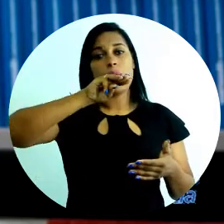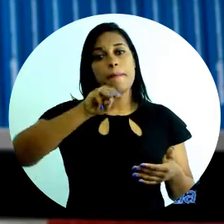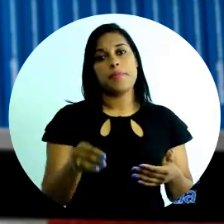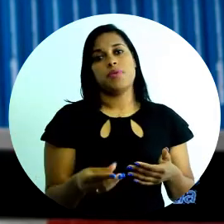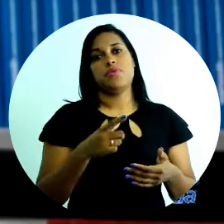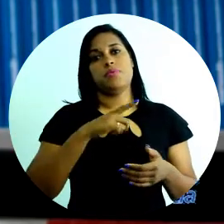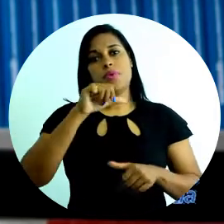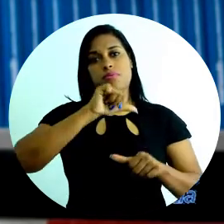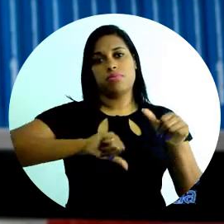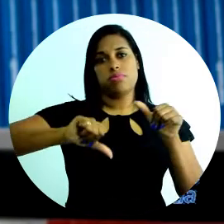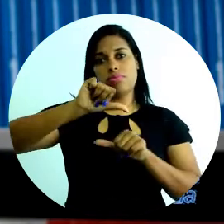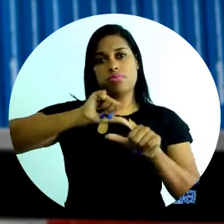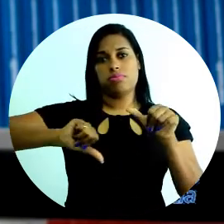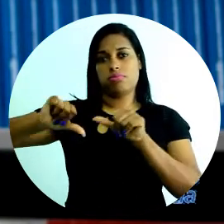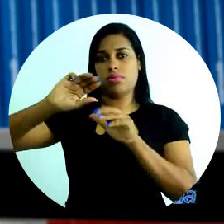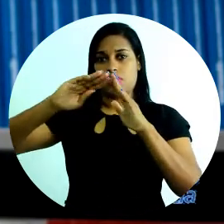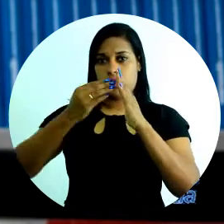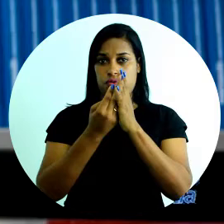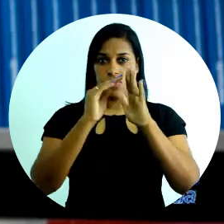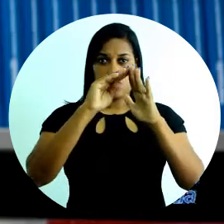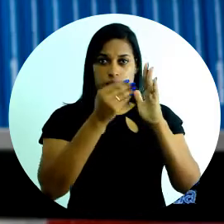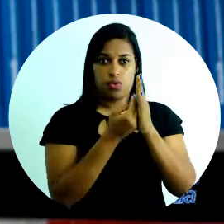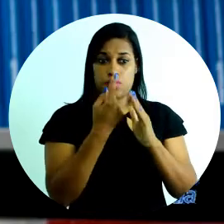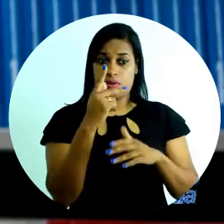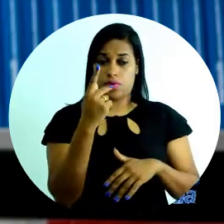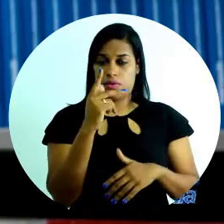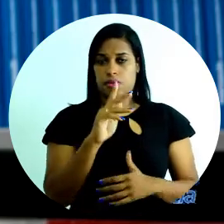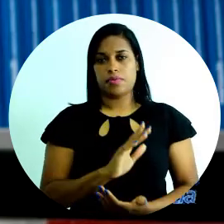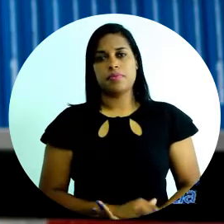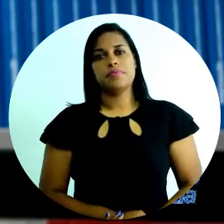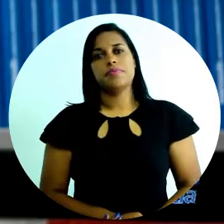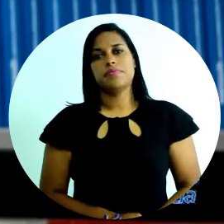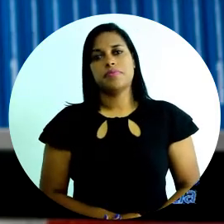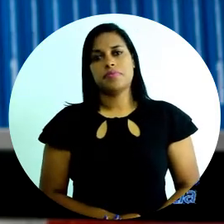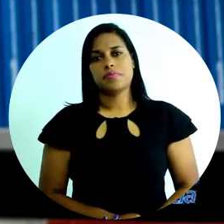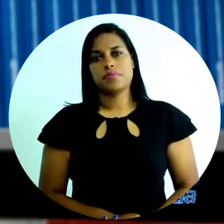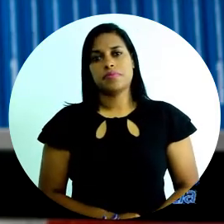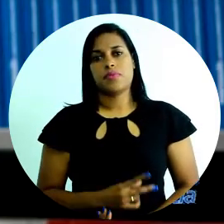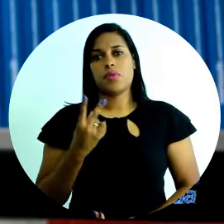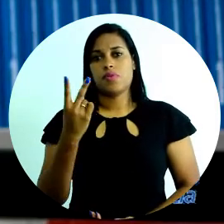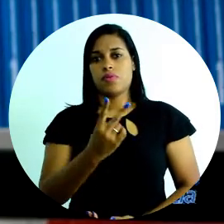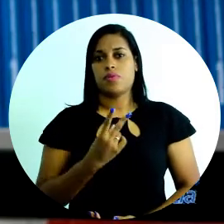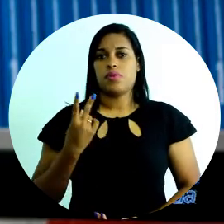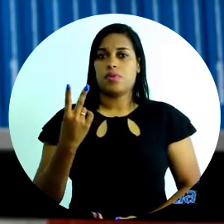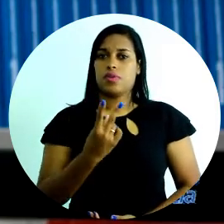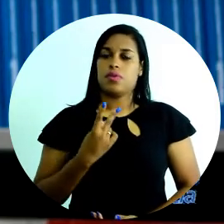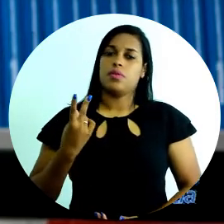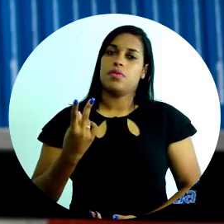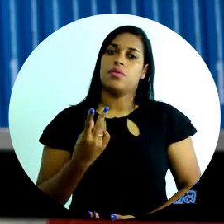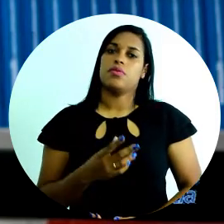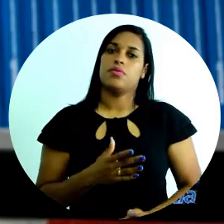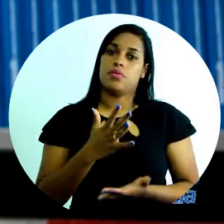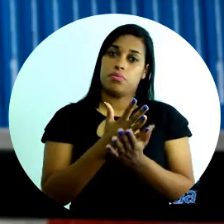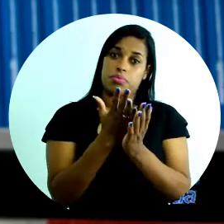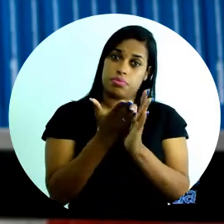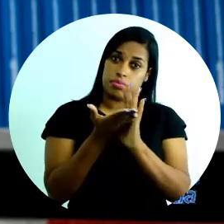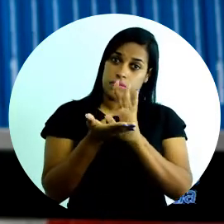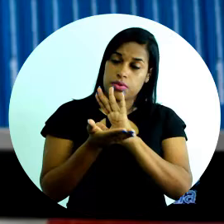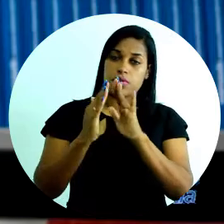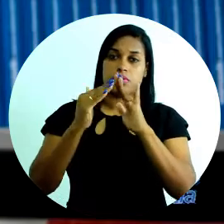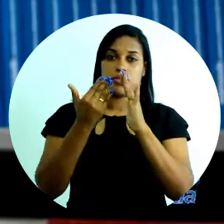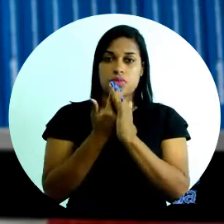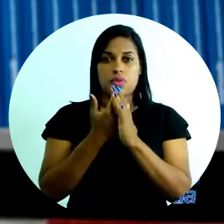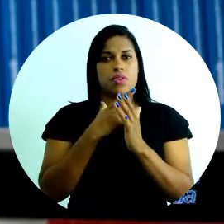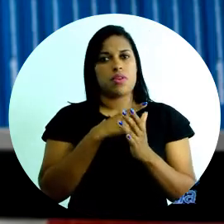houvesse uma reforma nos prédios escolares daquela rede. E os valores eles foram